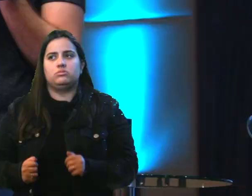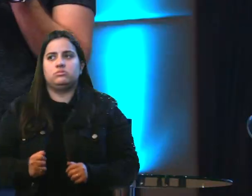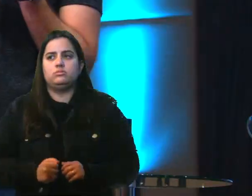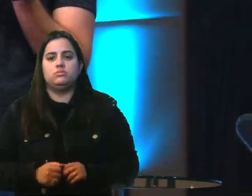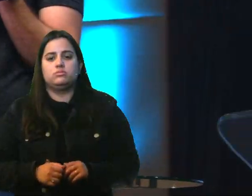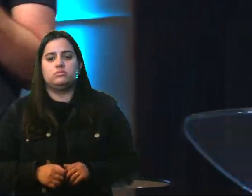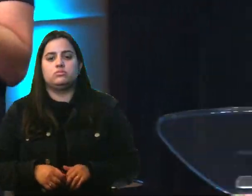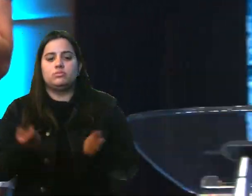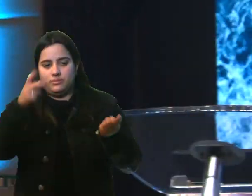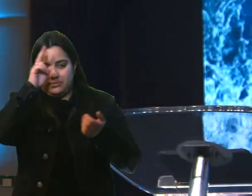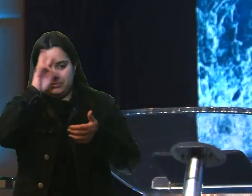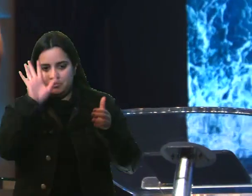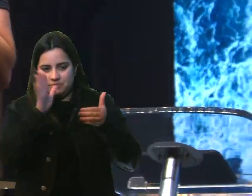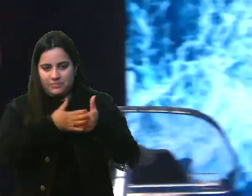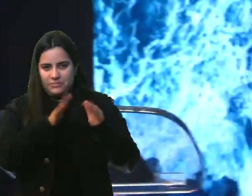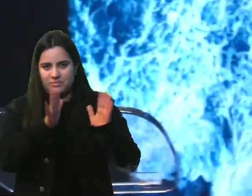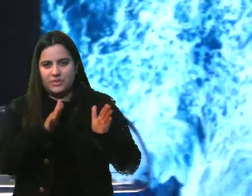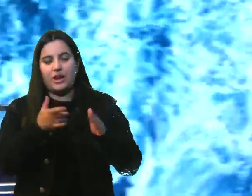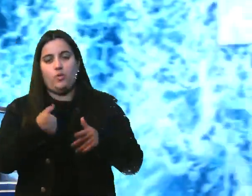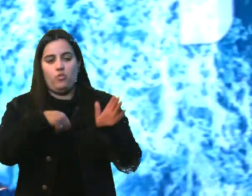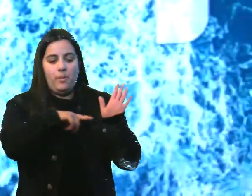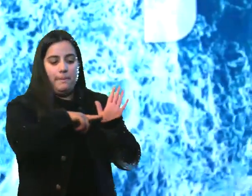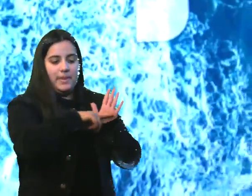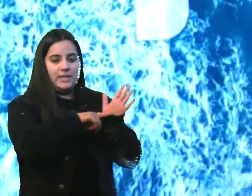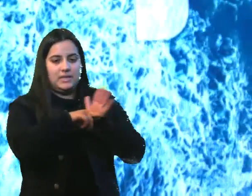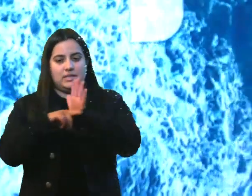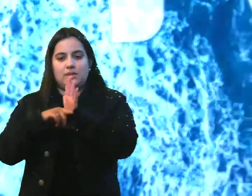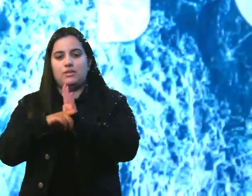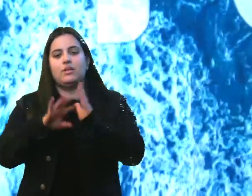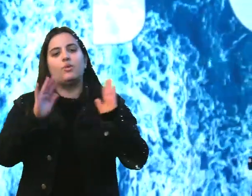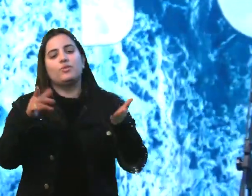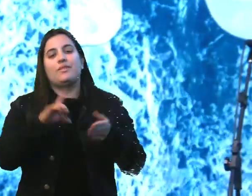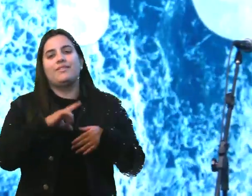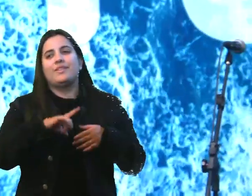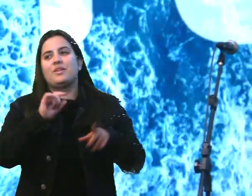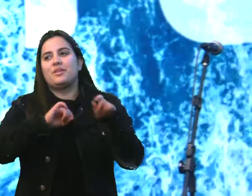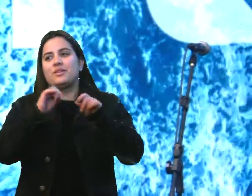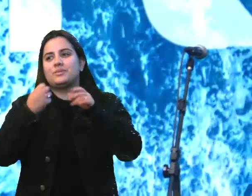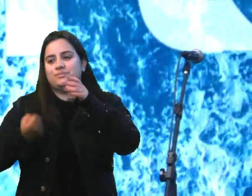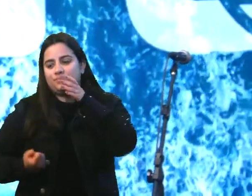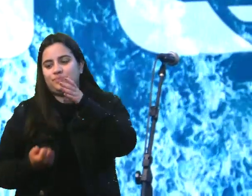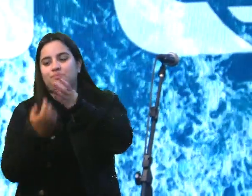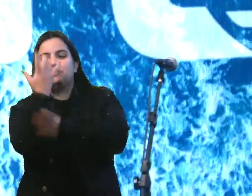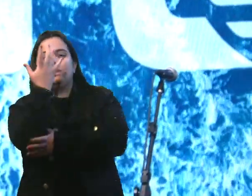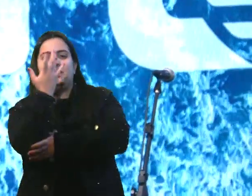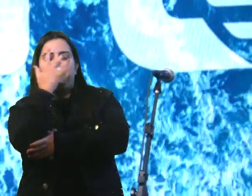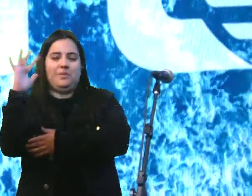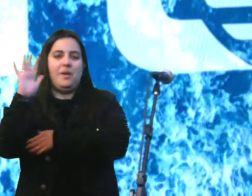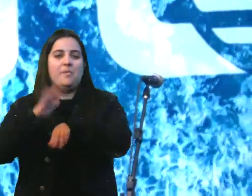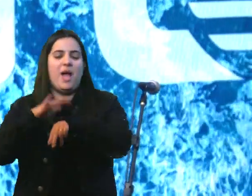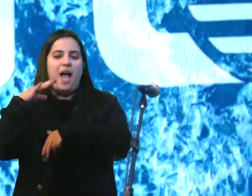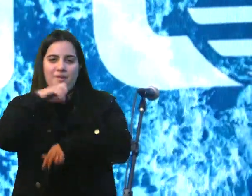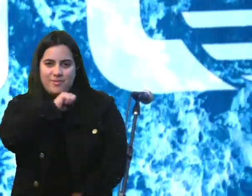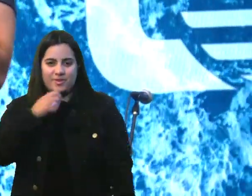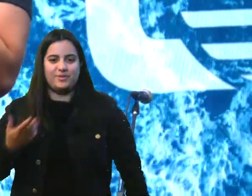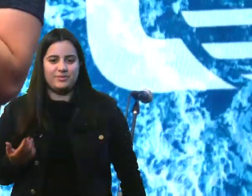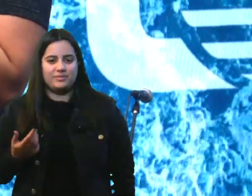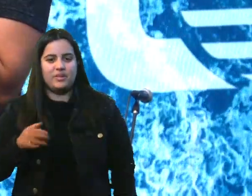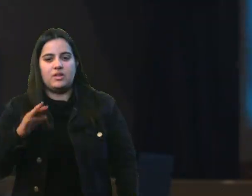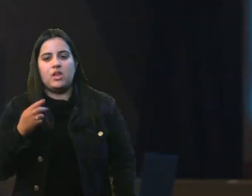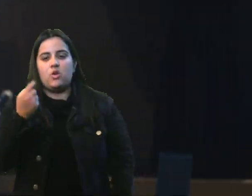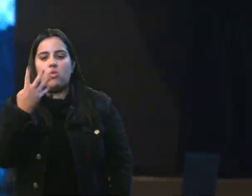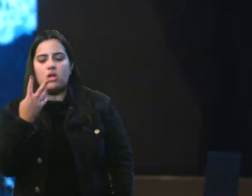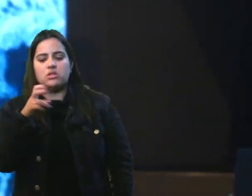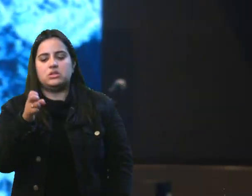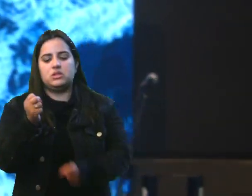Para fechar a história, eu fui pesquisar depois e hoje já se desenvolveu um jeito de fazer tamareiras dar tâmaras mais rápidas. Cerca de 4 a